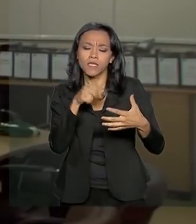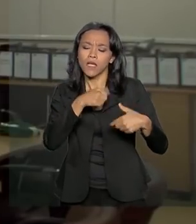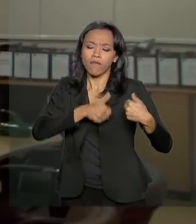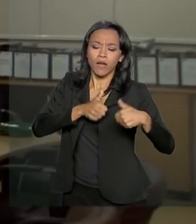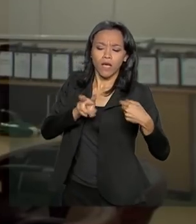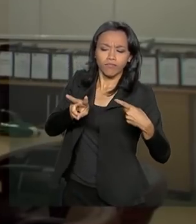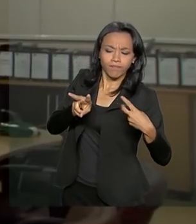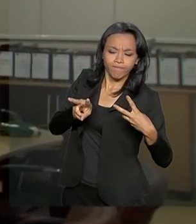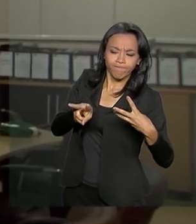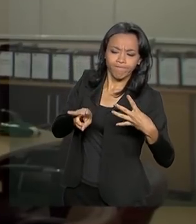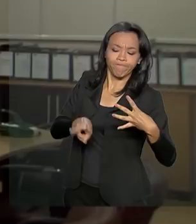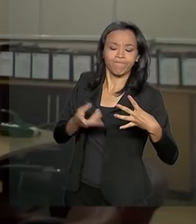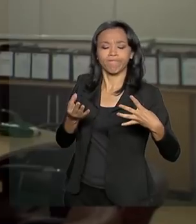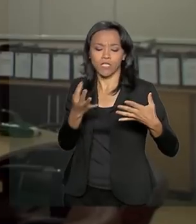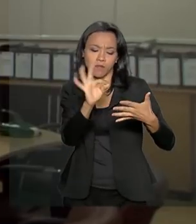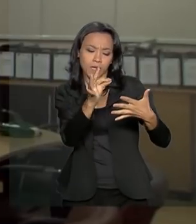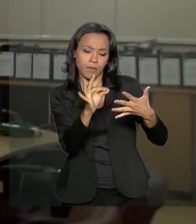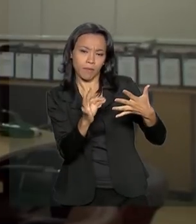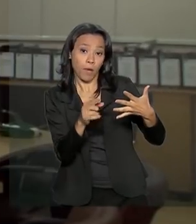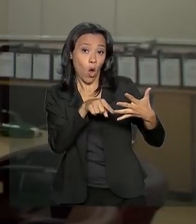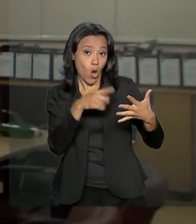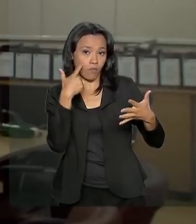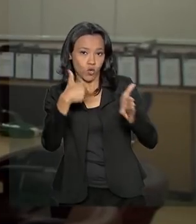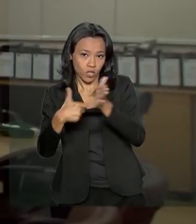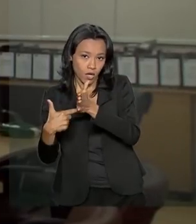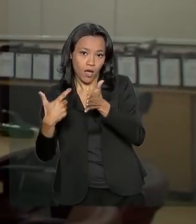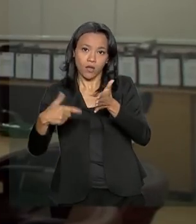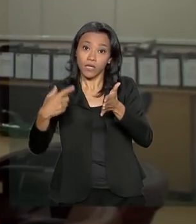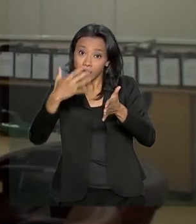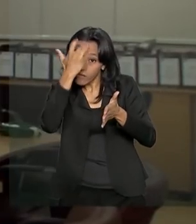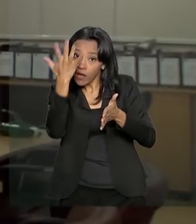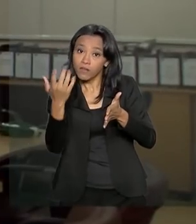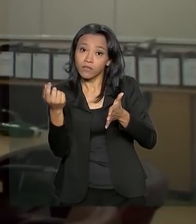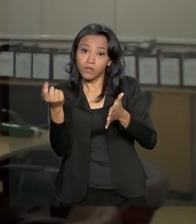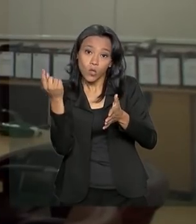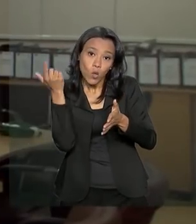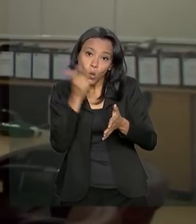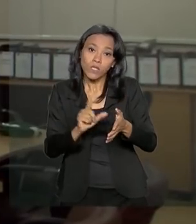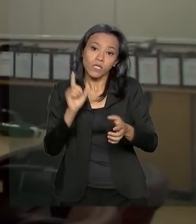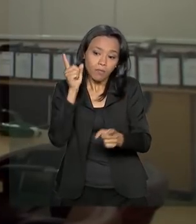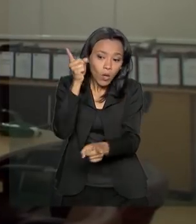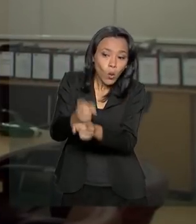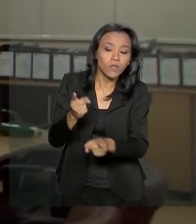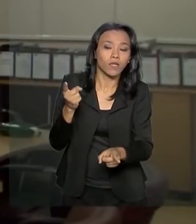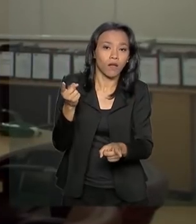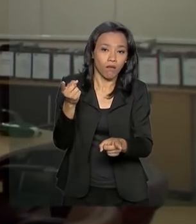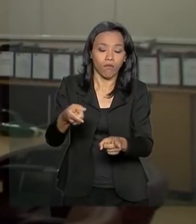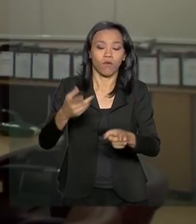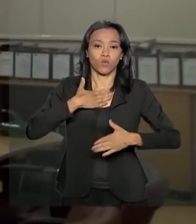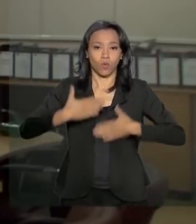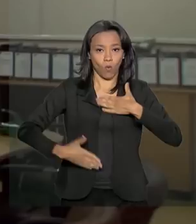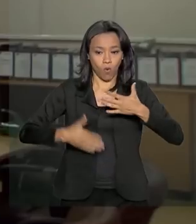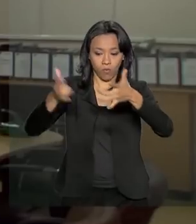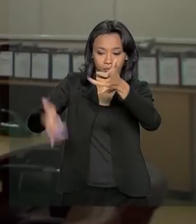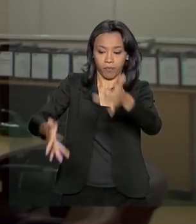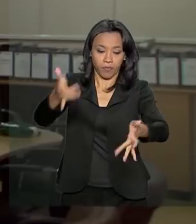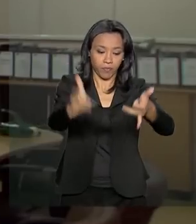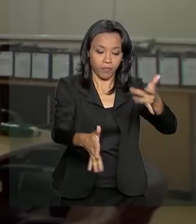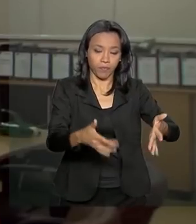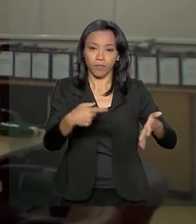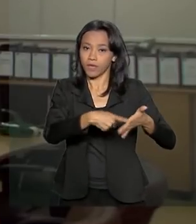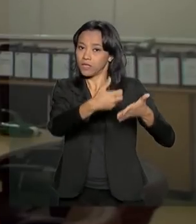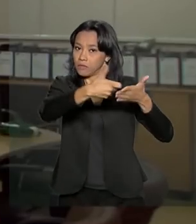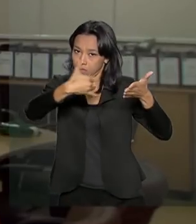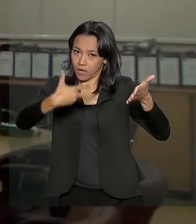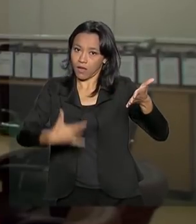entendem que são os mais prováveis de se encontrar os corpos algumas orientaç sobre como fazer